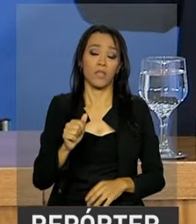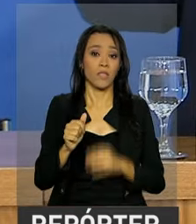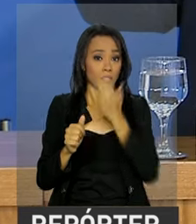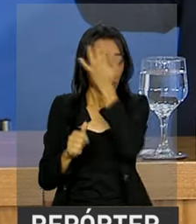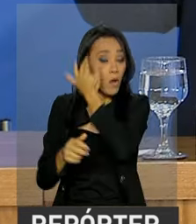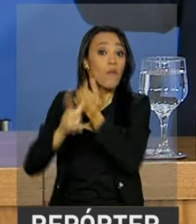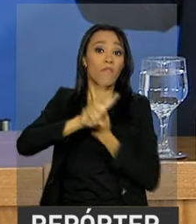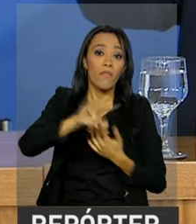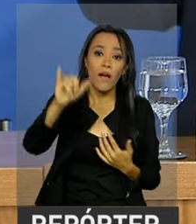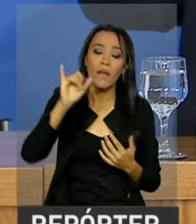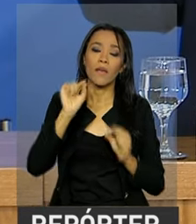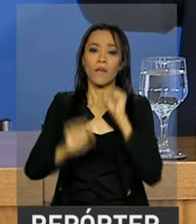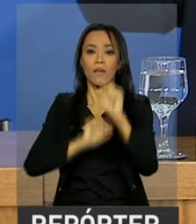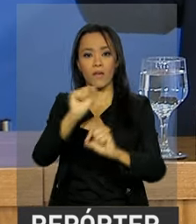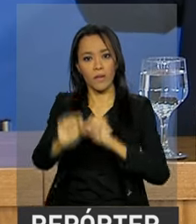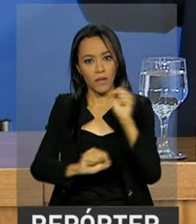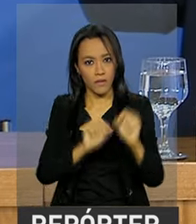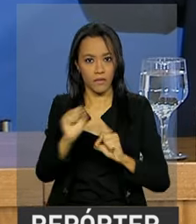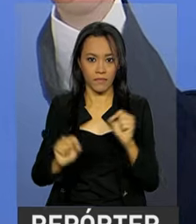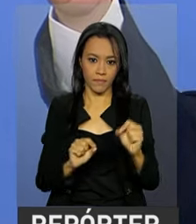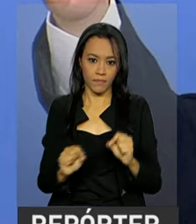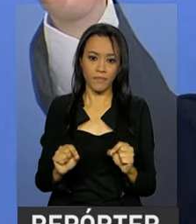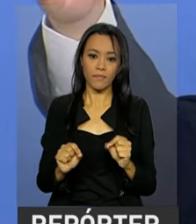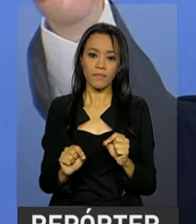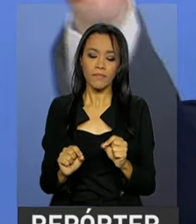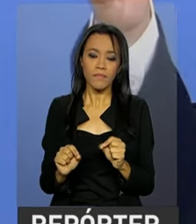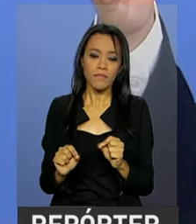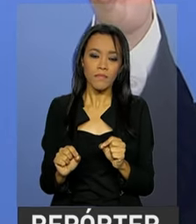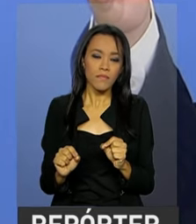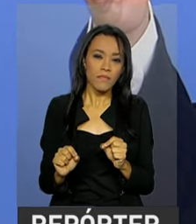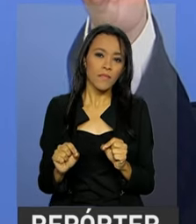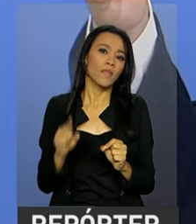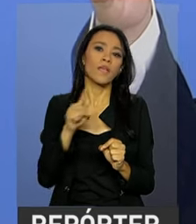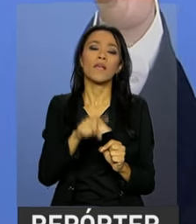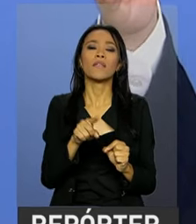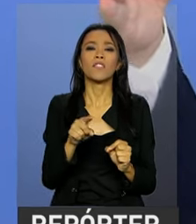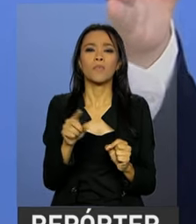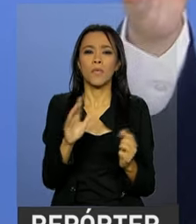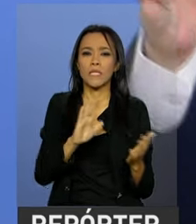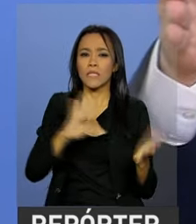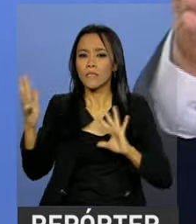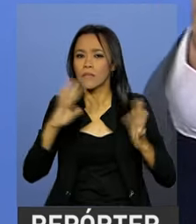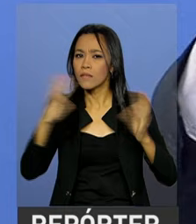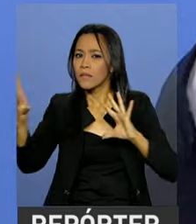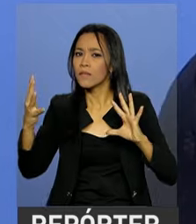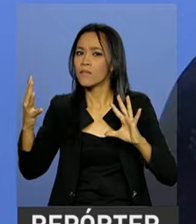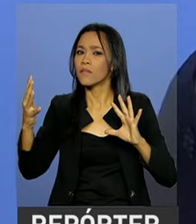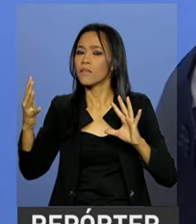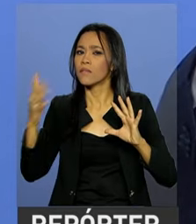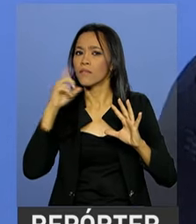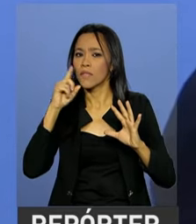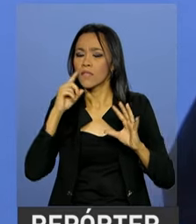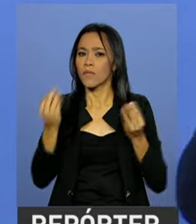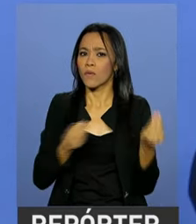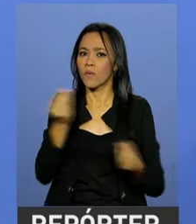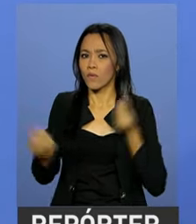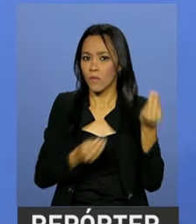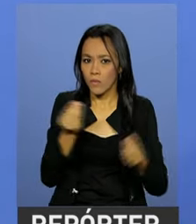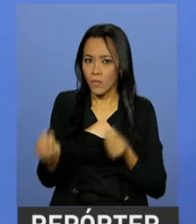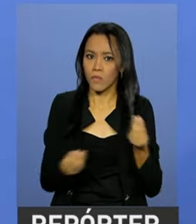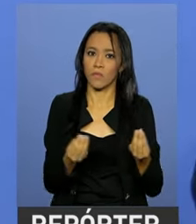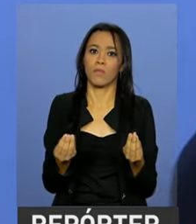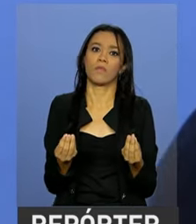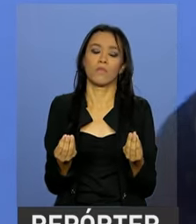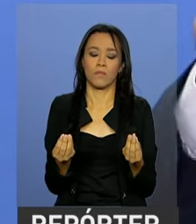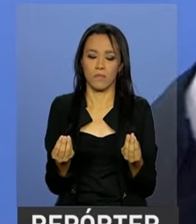vai aplicando uma esse esse esse pedágio para Então até chega um